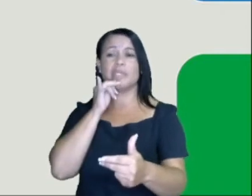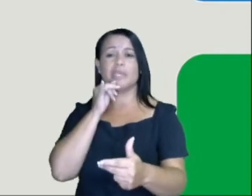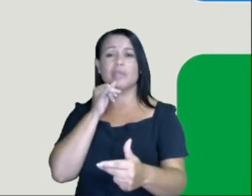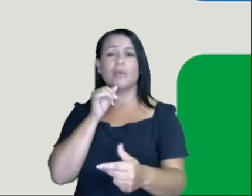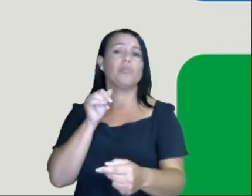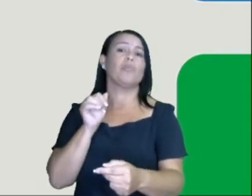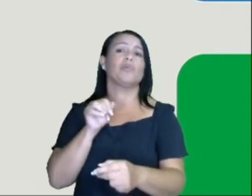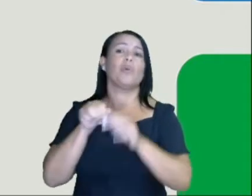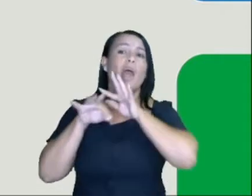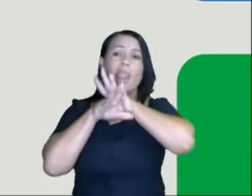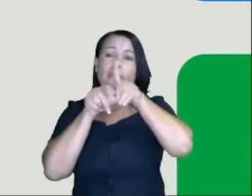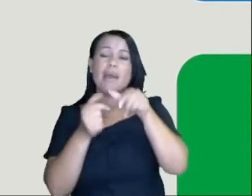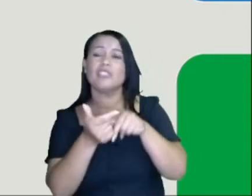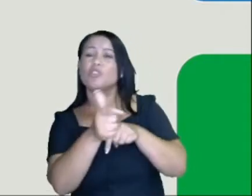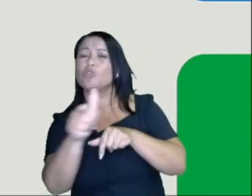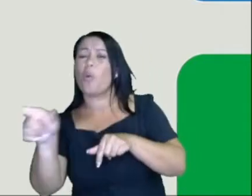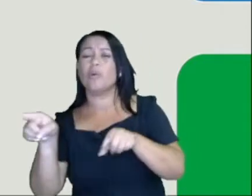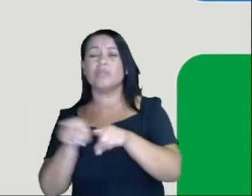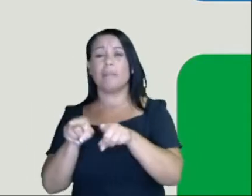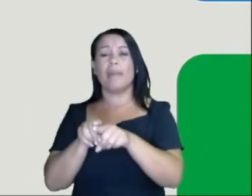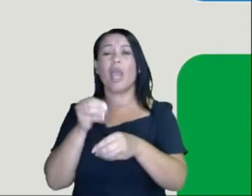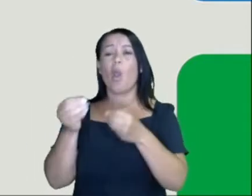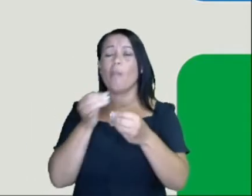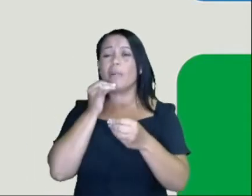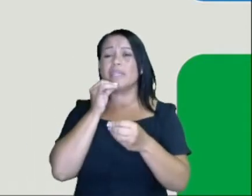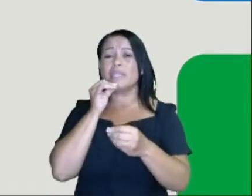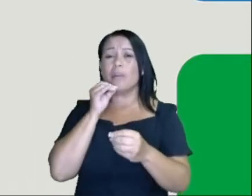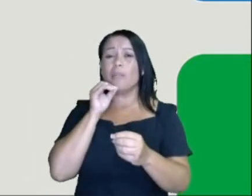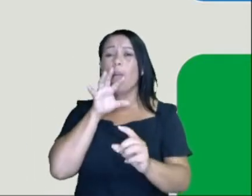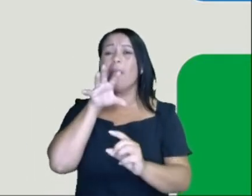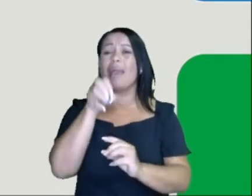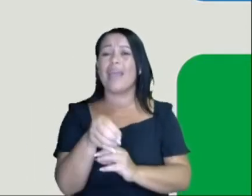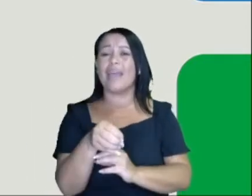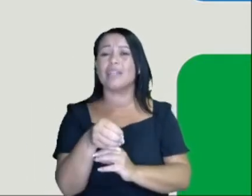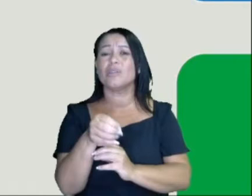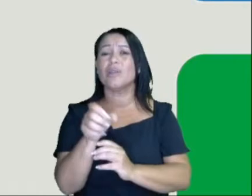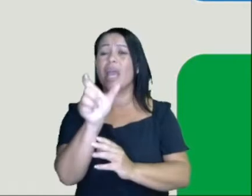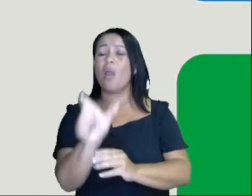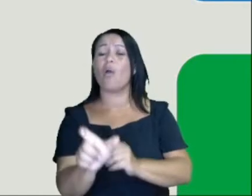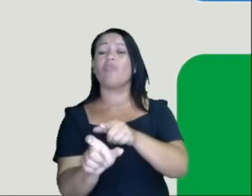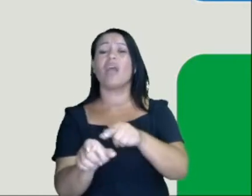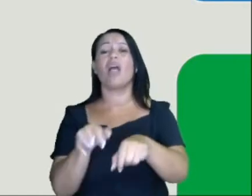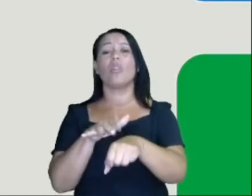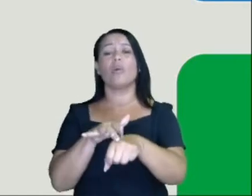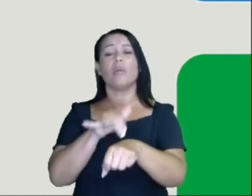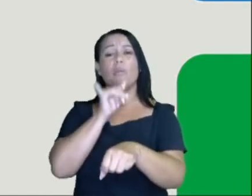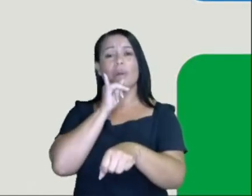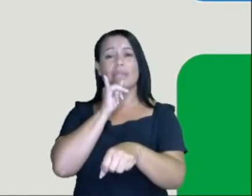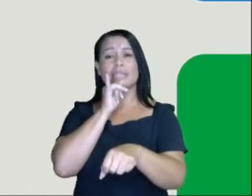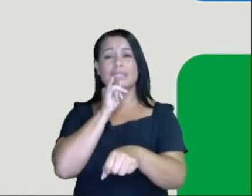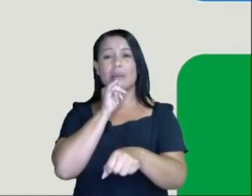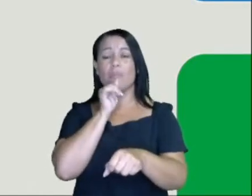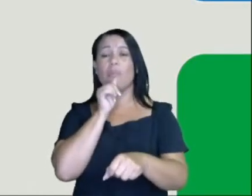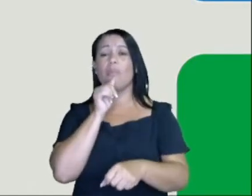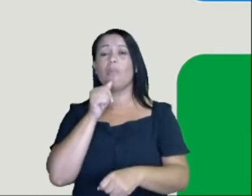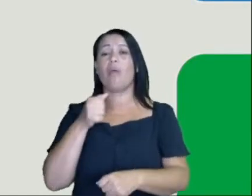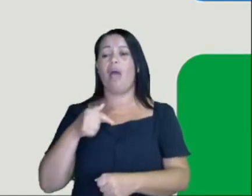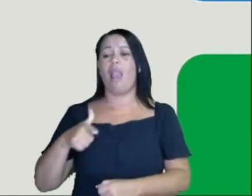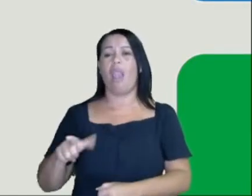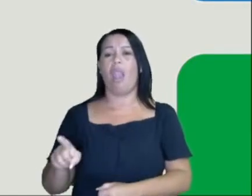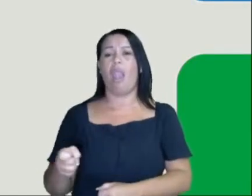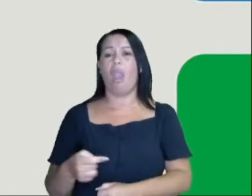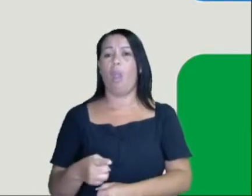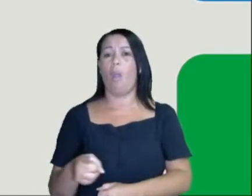sobrevivência, debilitando o hospedeiro, deixando o hospedeiro doente. Um exemplo é a lombriga e o ser